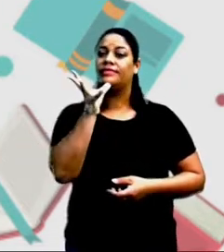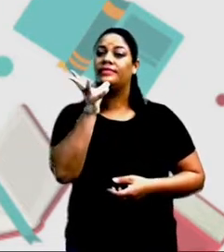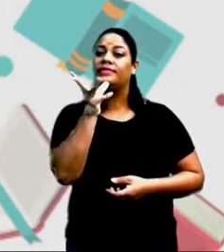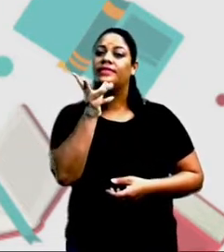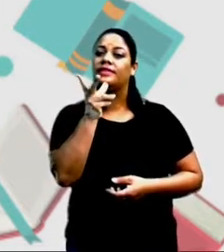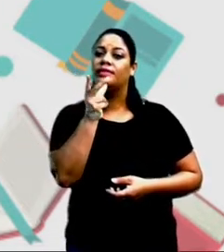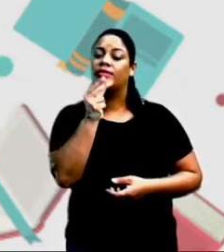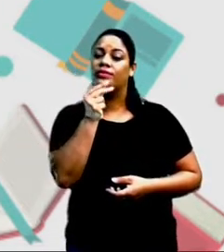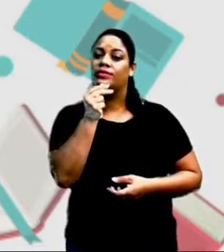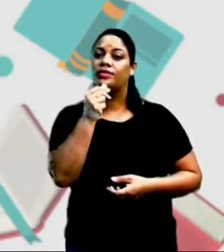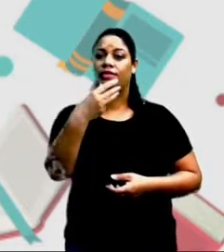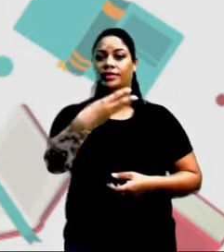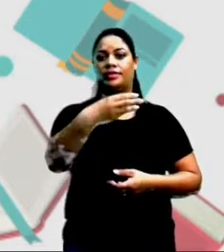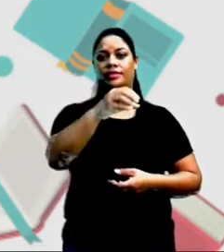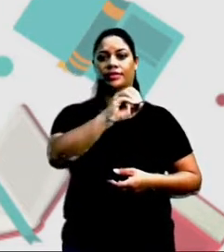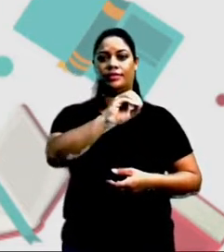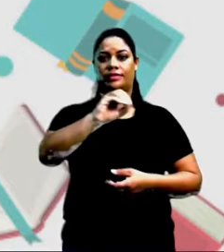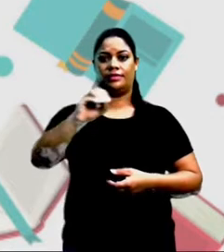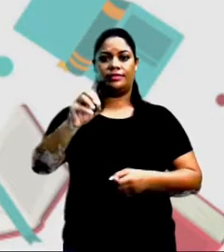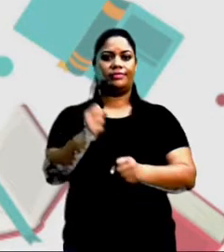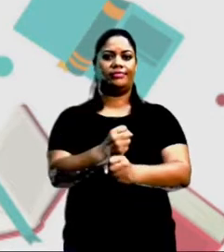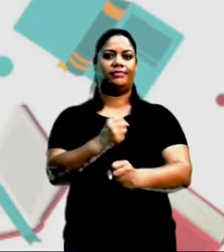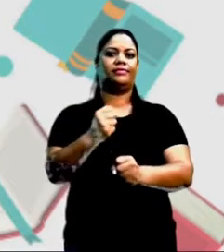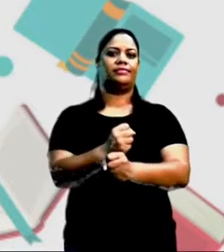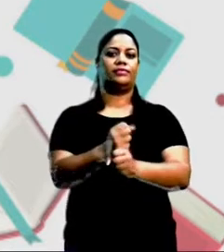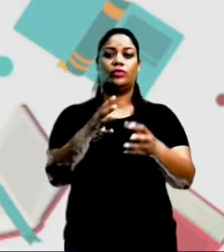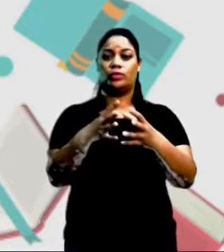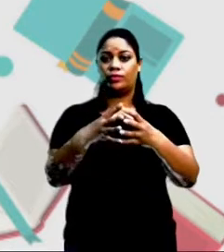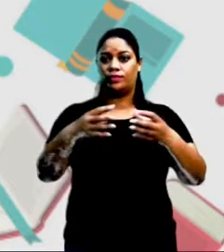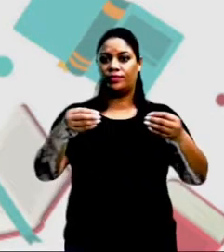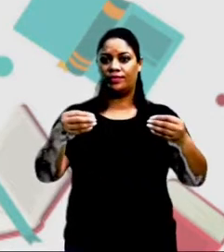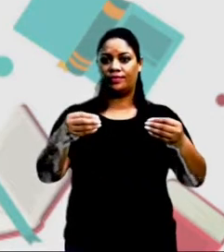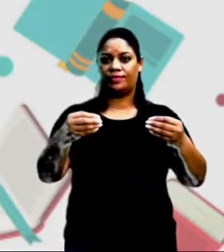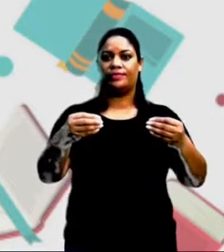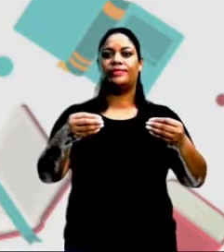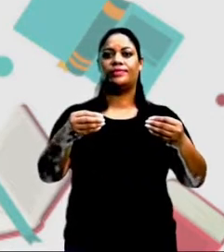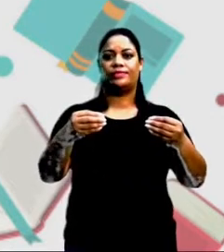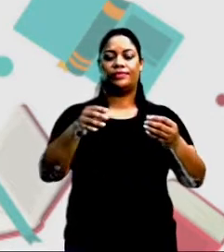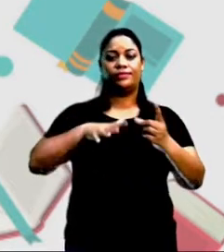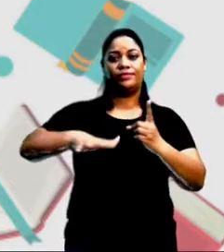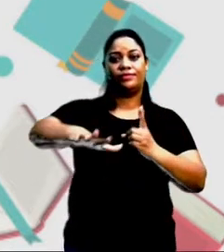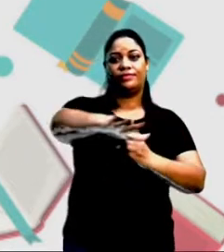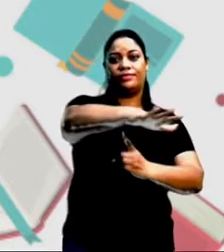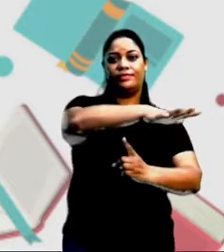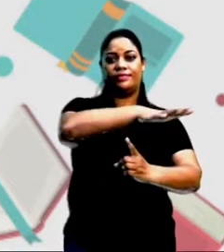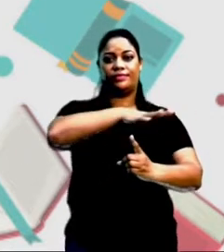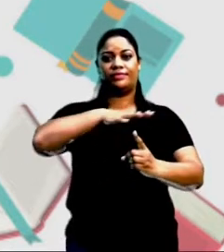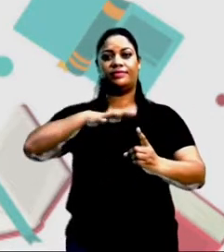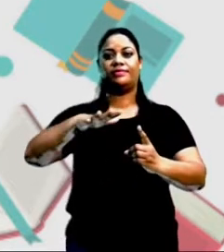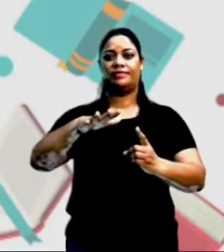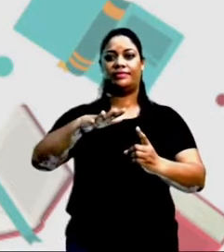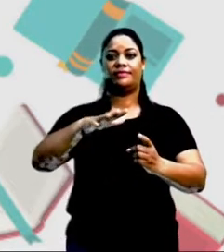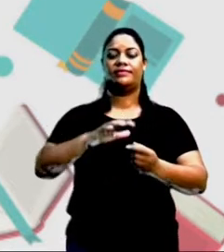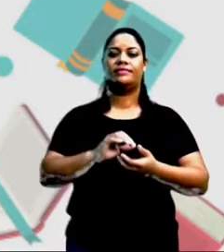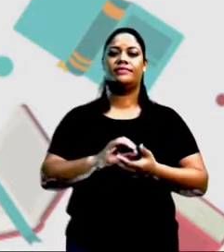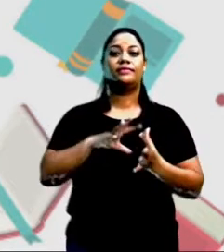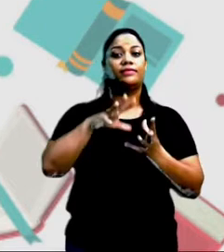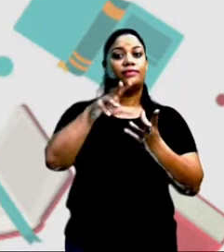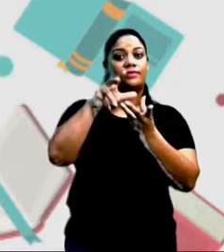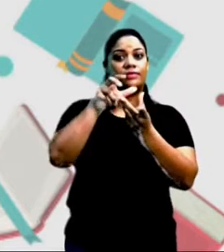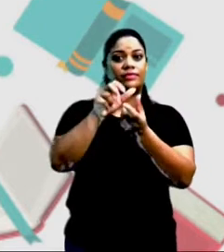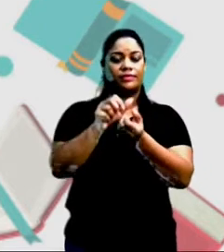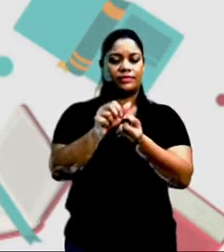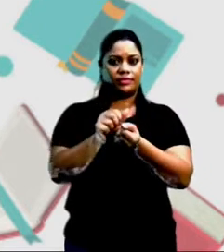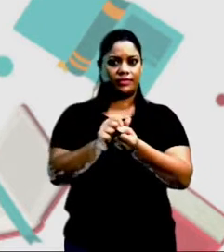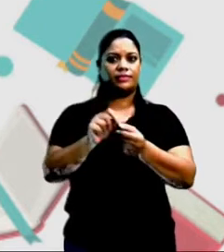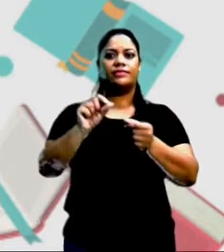menos 300 anos para sumir no meio ambiente. Em todo o mundo,